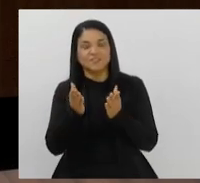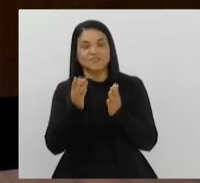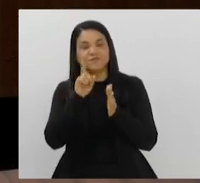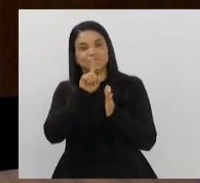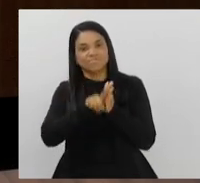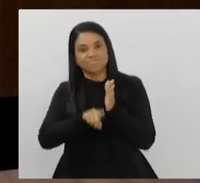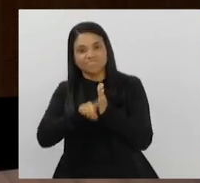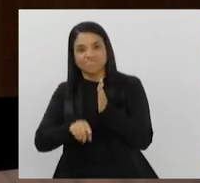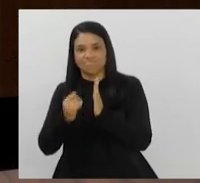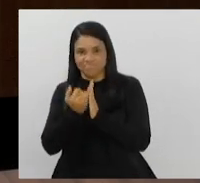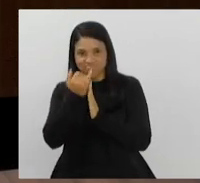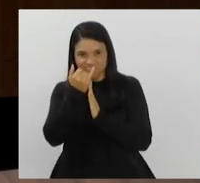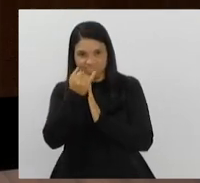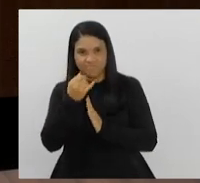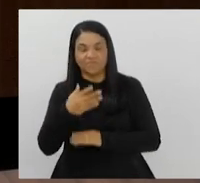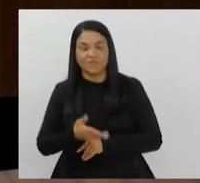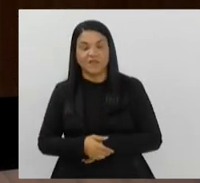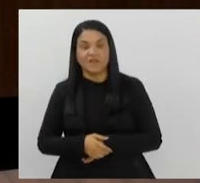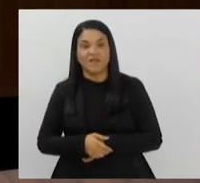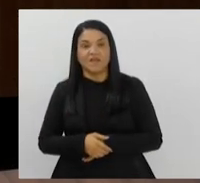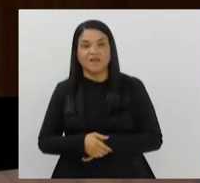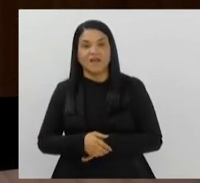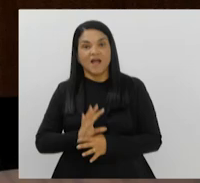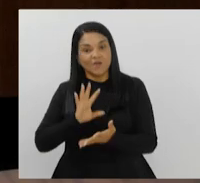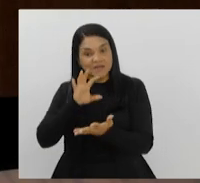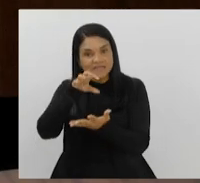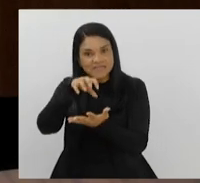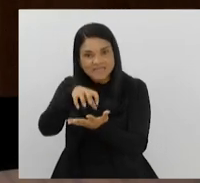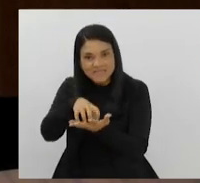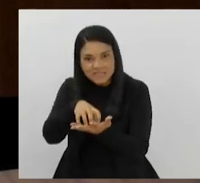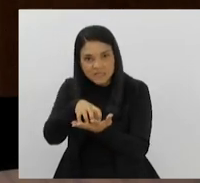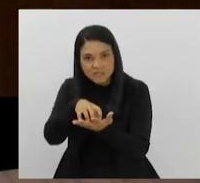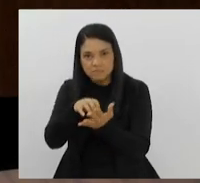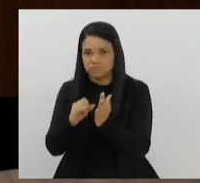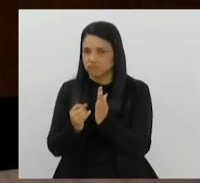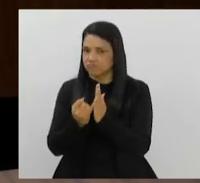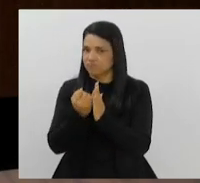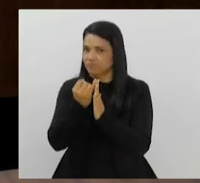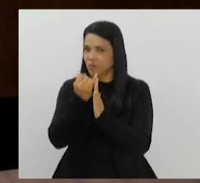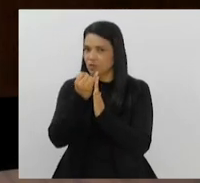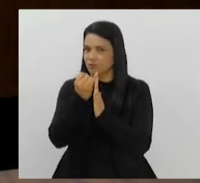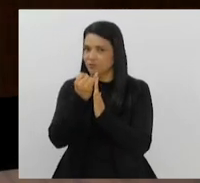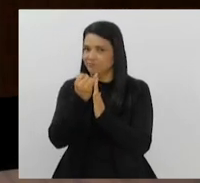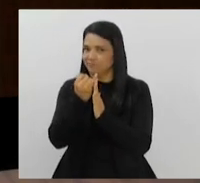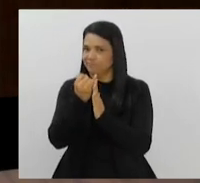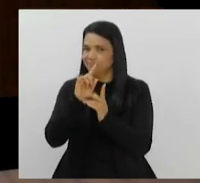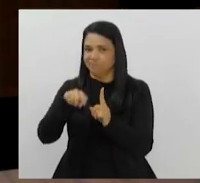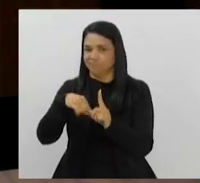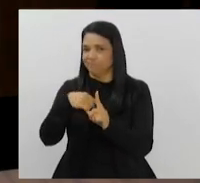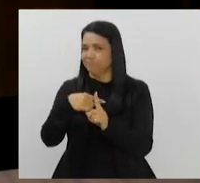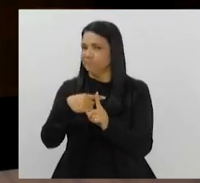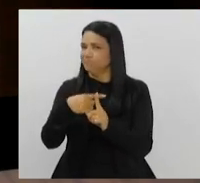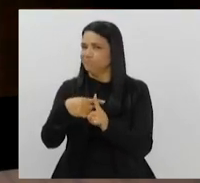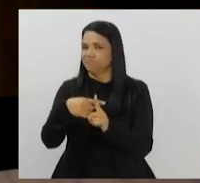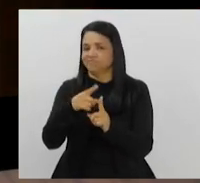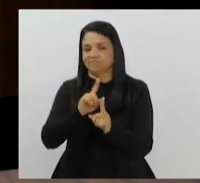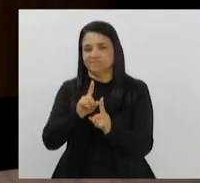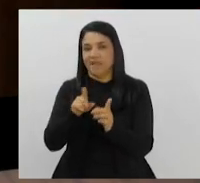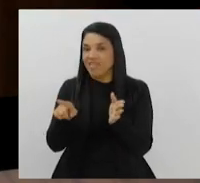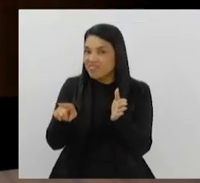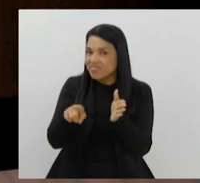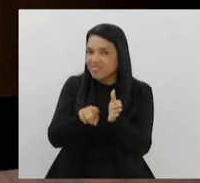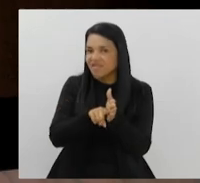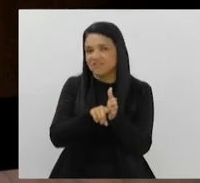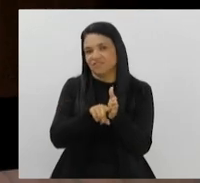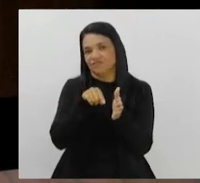fiscal. Agora, a centralização dos impostos não é positiva, senhor presidente. Só há